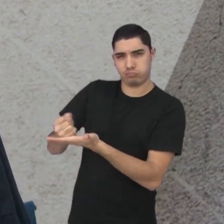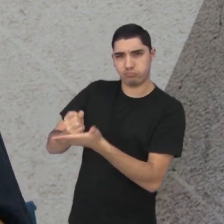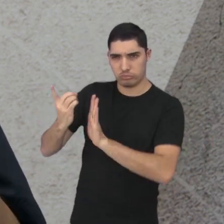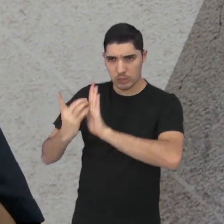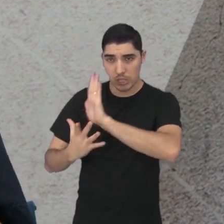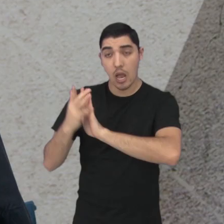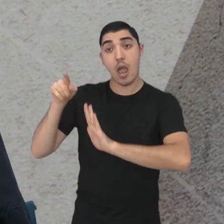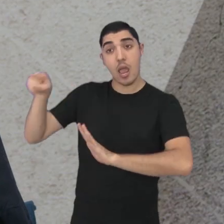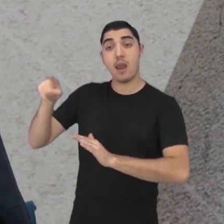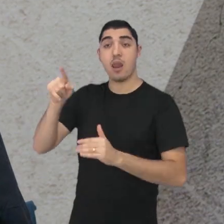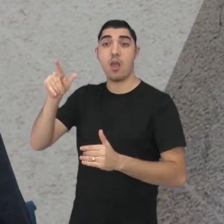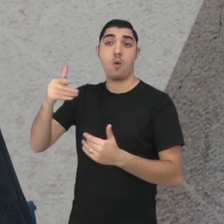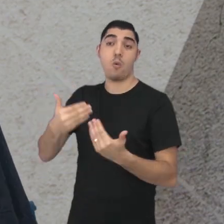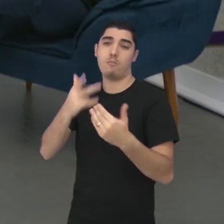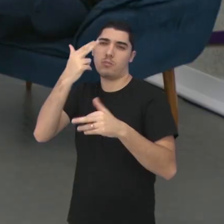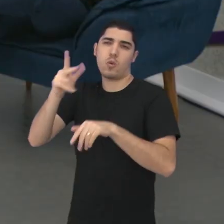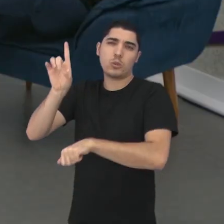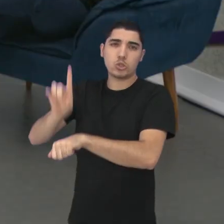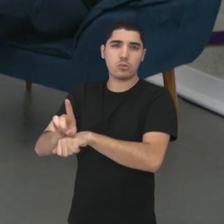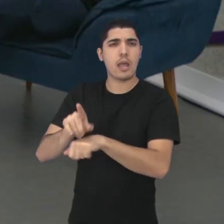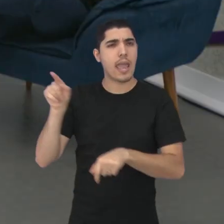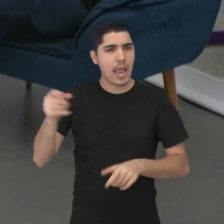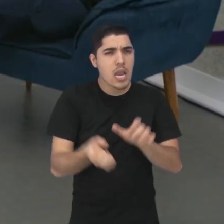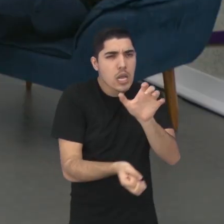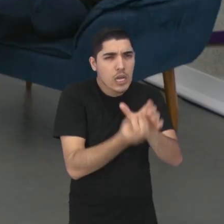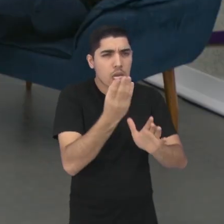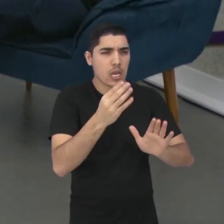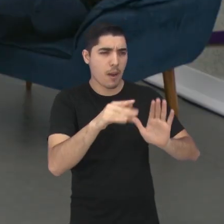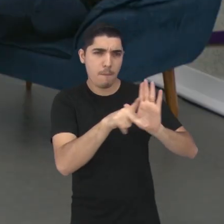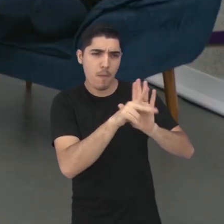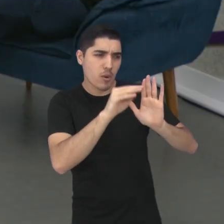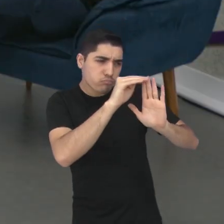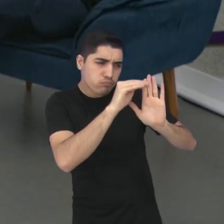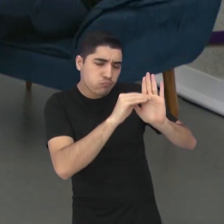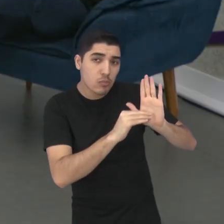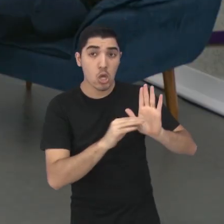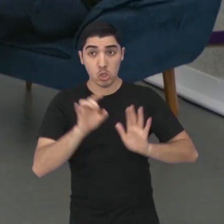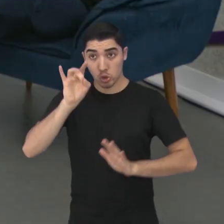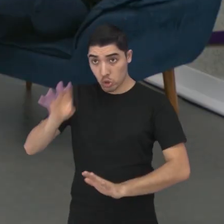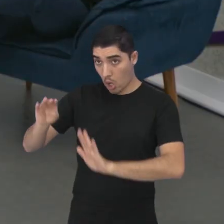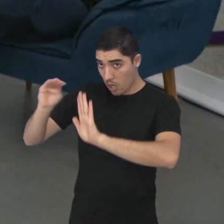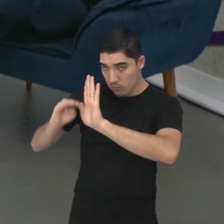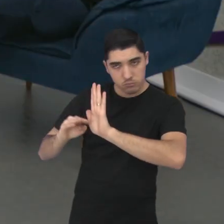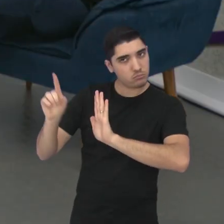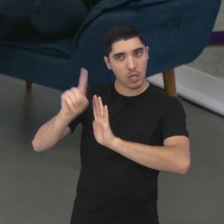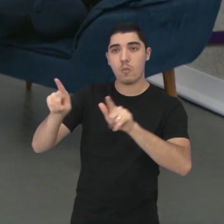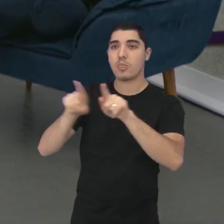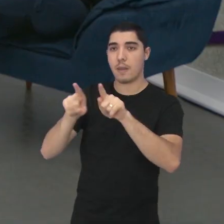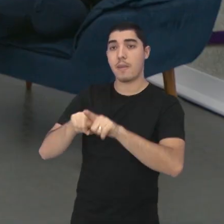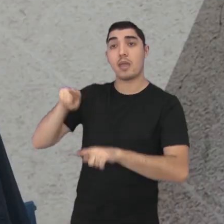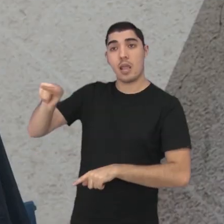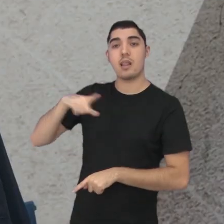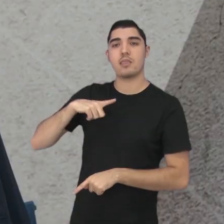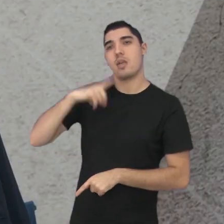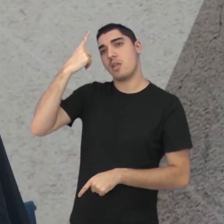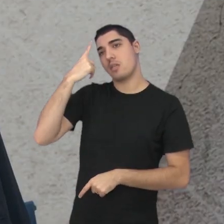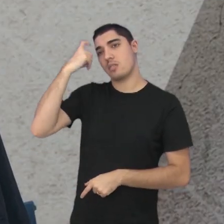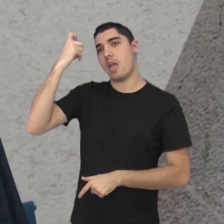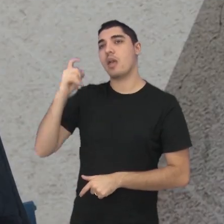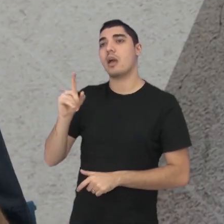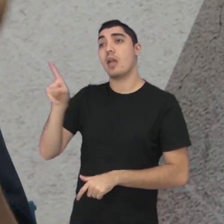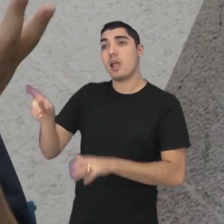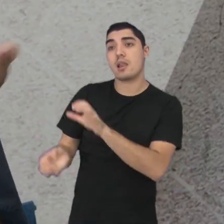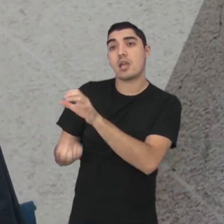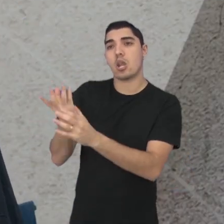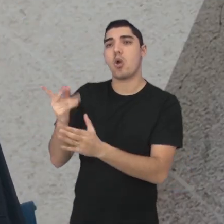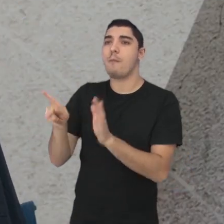que tem a visão do game. Ele que cria mais ou menos o roteiro, é isso? Não só o roteiro. O roteiro, na realidade, o game designer, por exemplo, ele tem uma ideia de um projeto, de